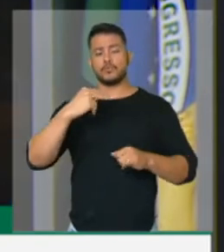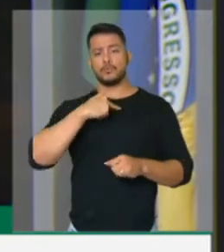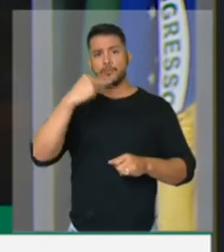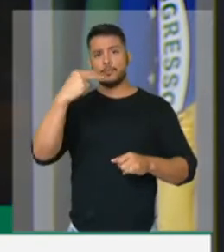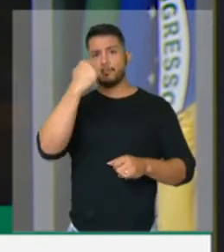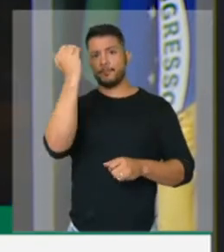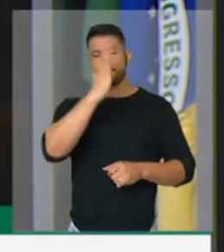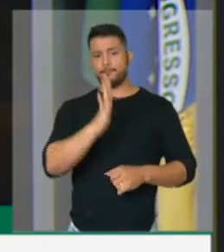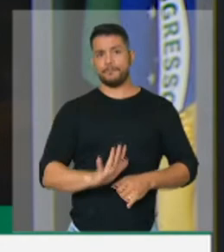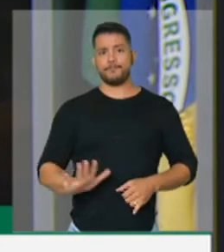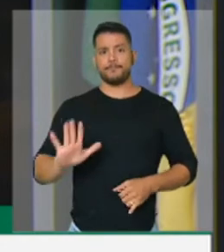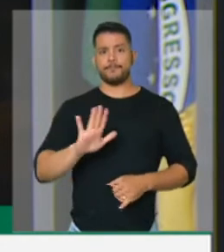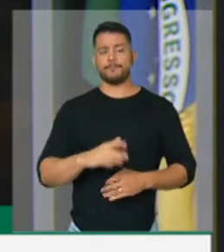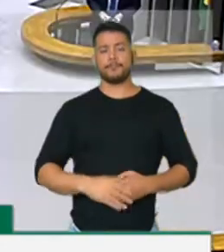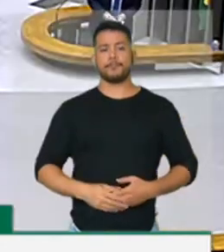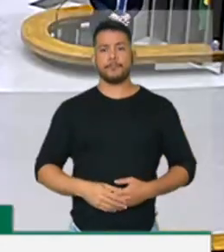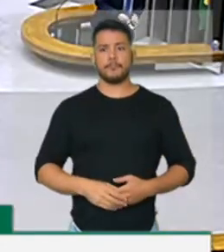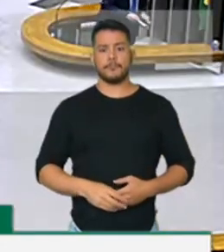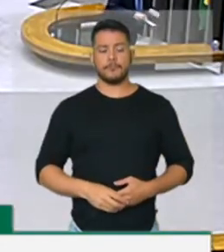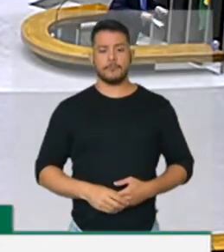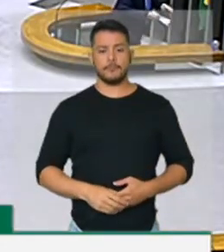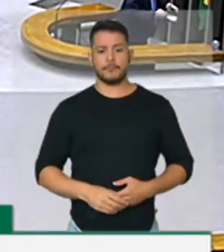meios de comunicação.